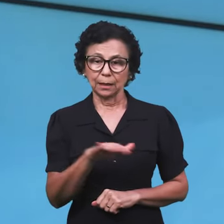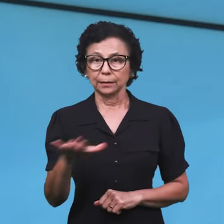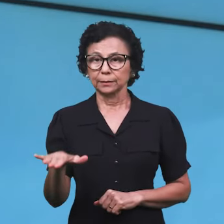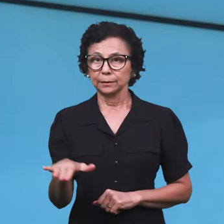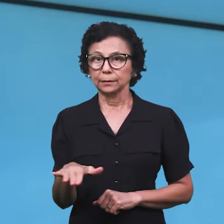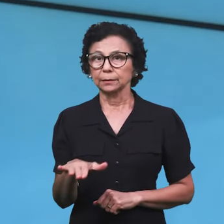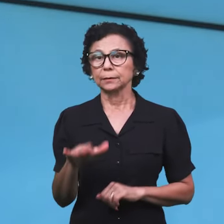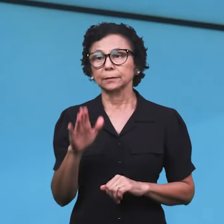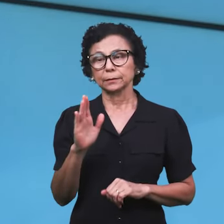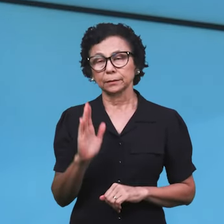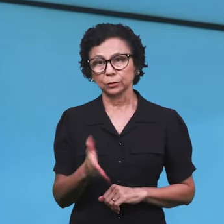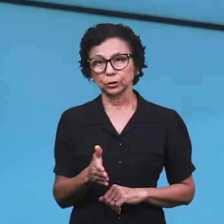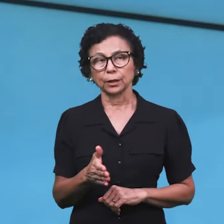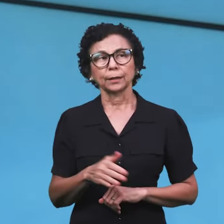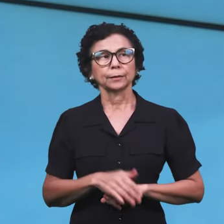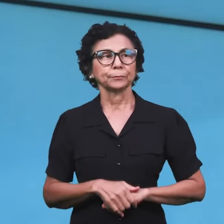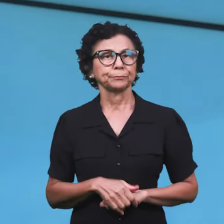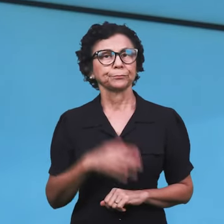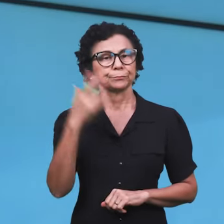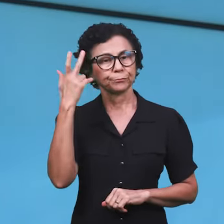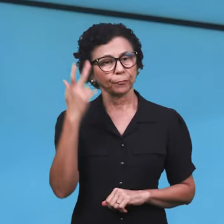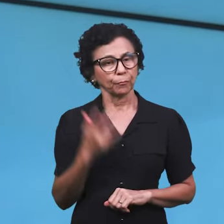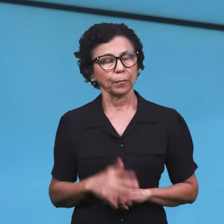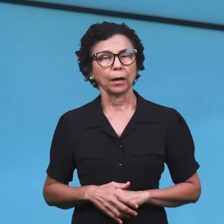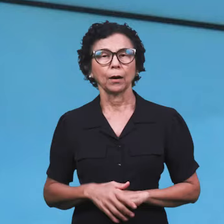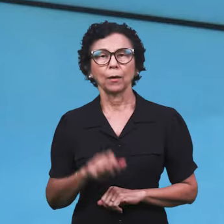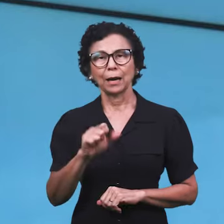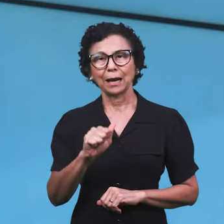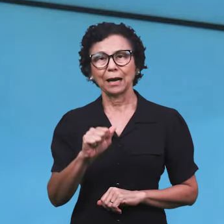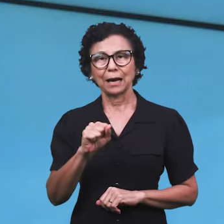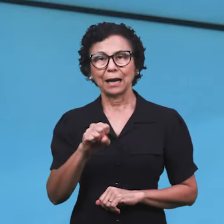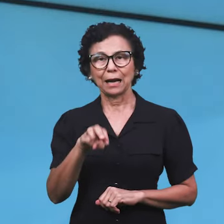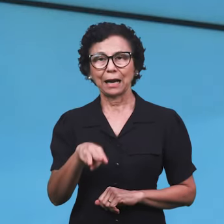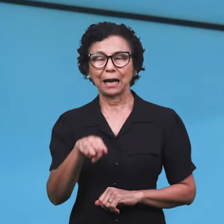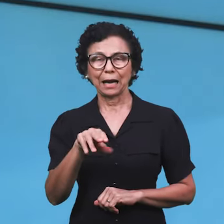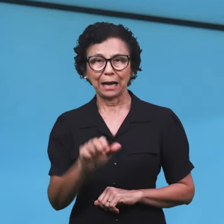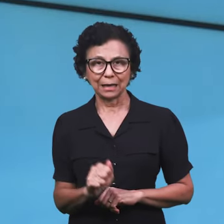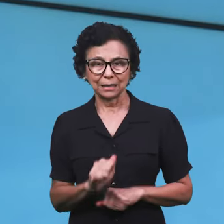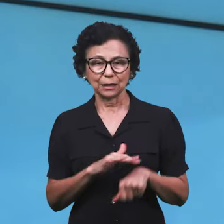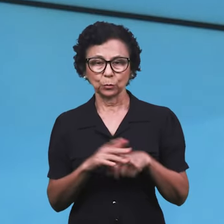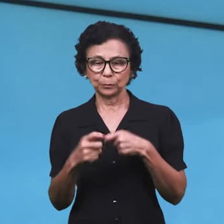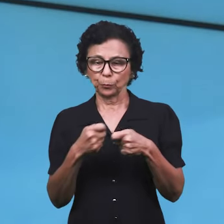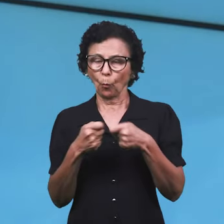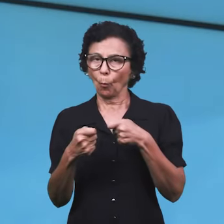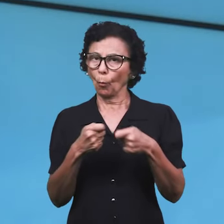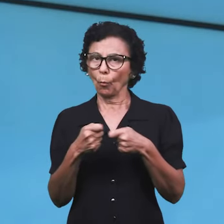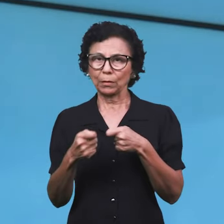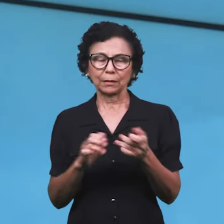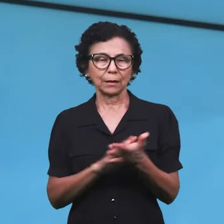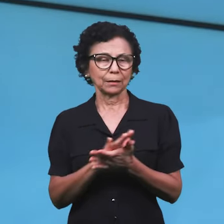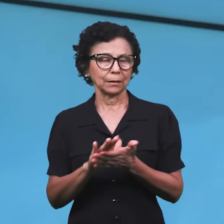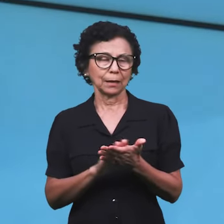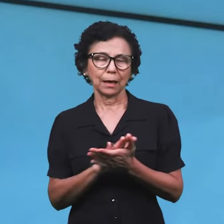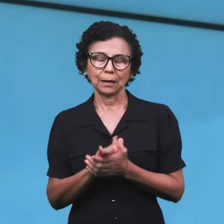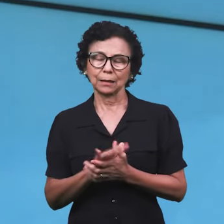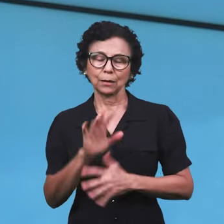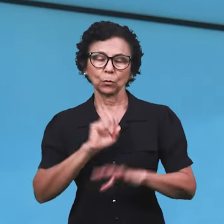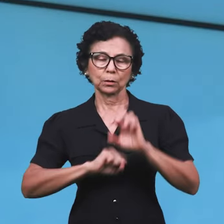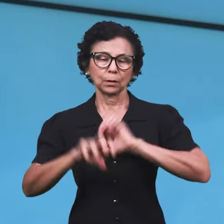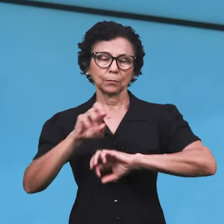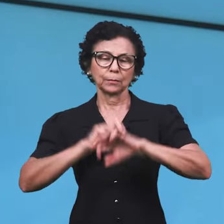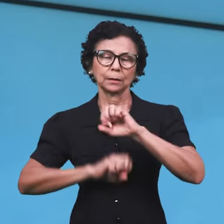asmática e muitas vezes ela não está com a doença dela controlada, ela entra em contato com algum desse fator e ela entra na